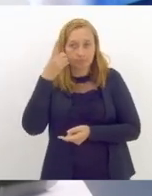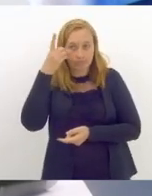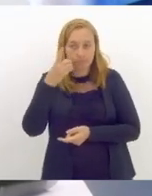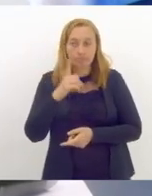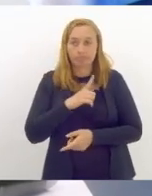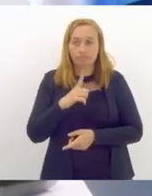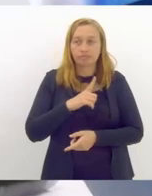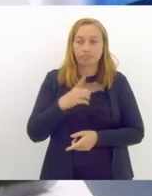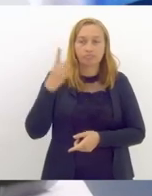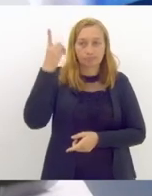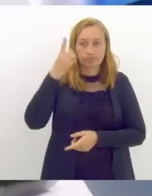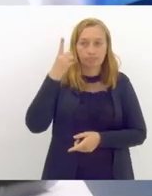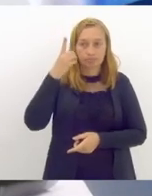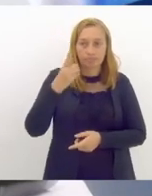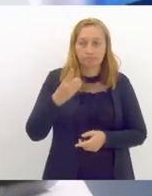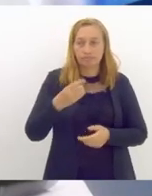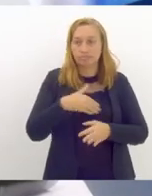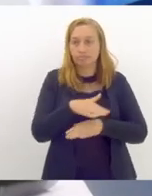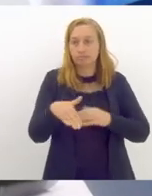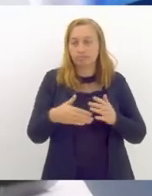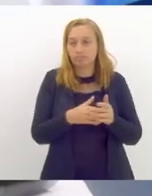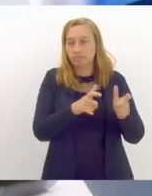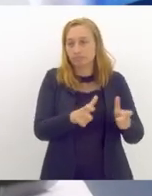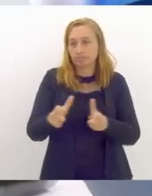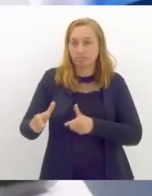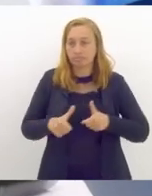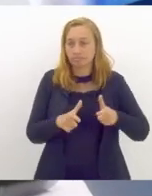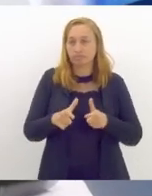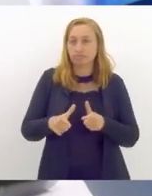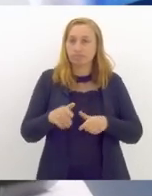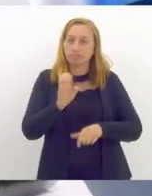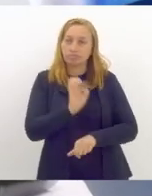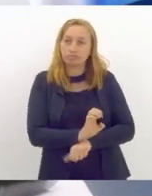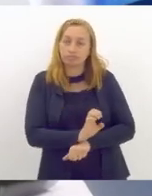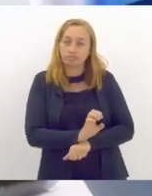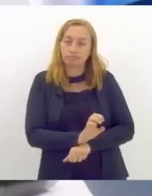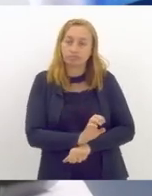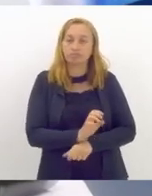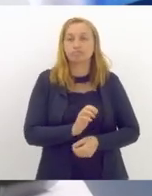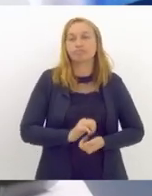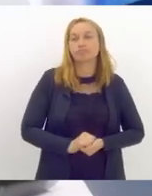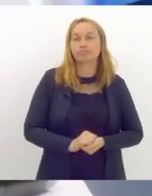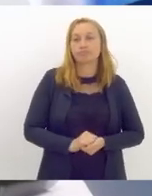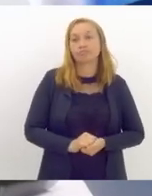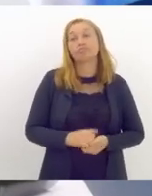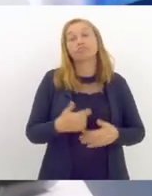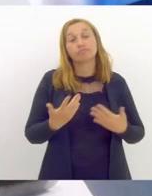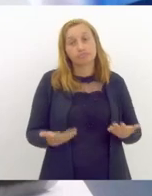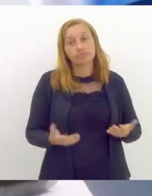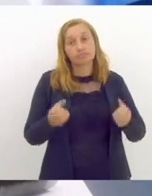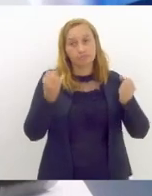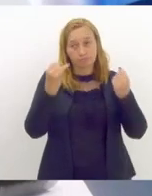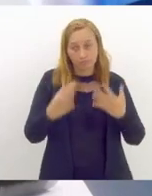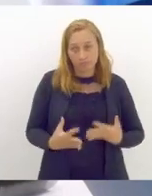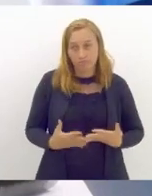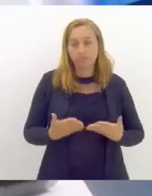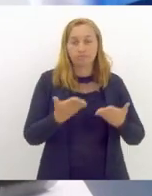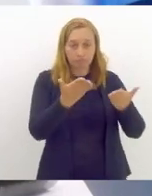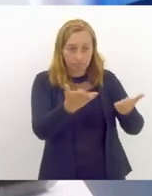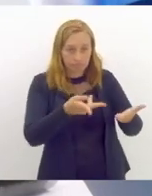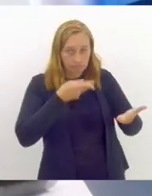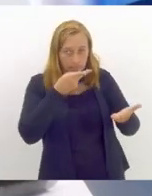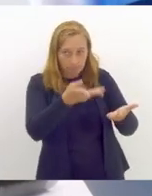parlamentares de todas as regiões do Estado sem exceção então só esclarecimento por favor